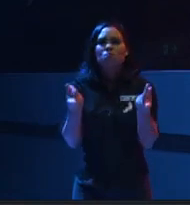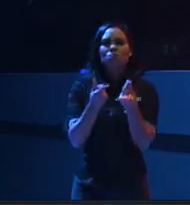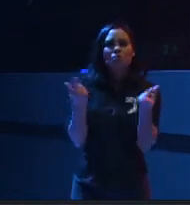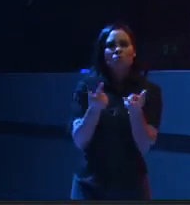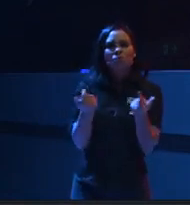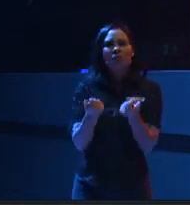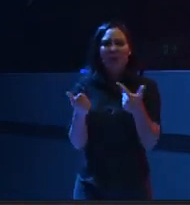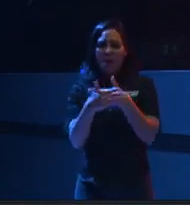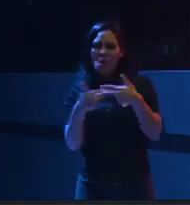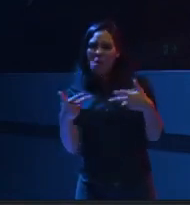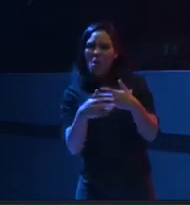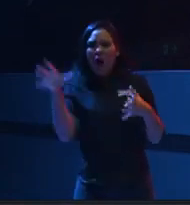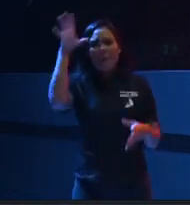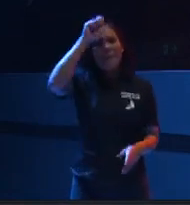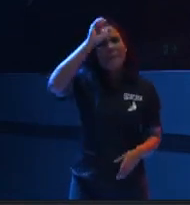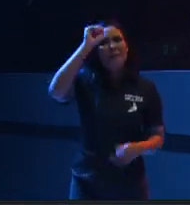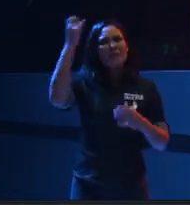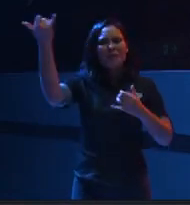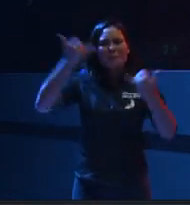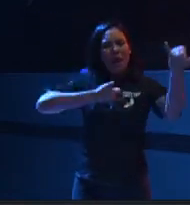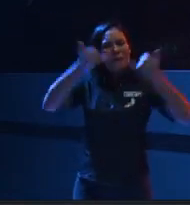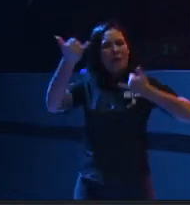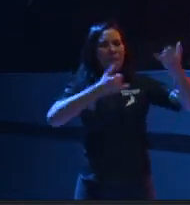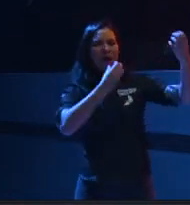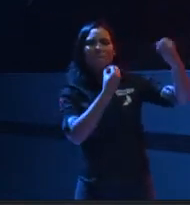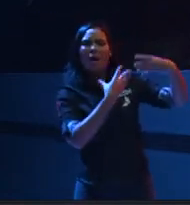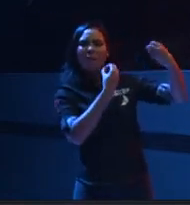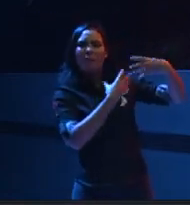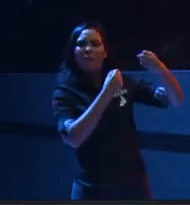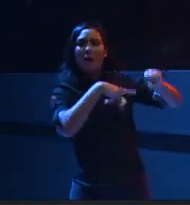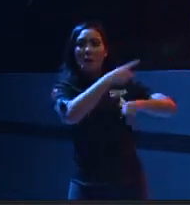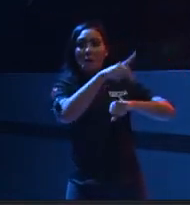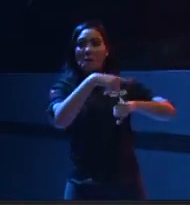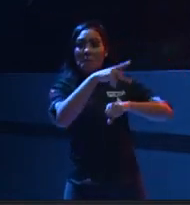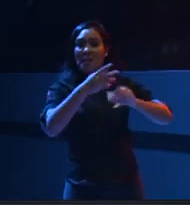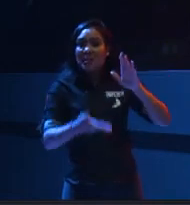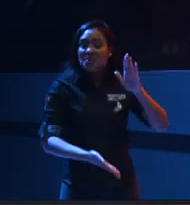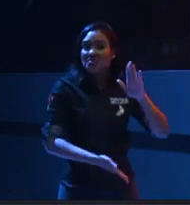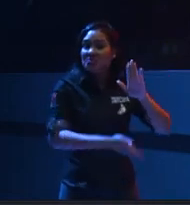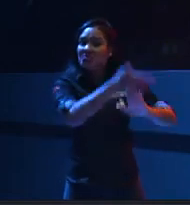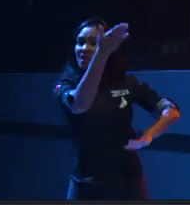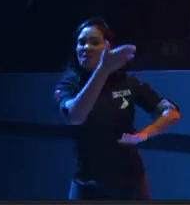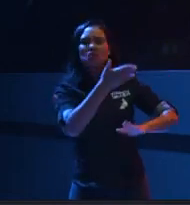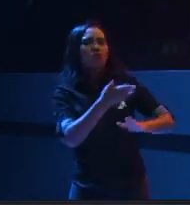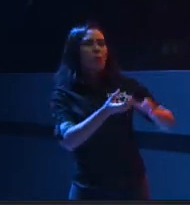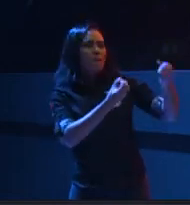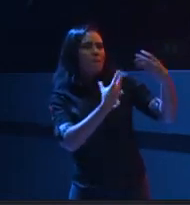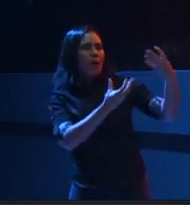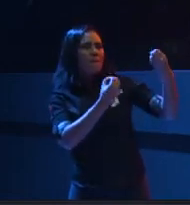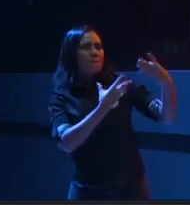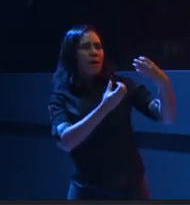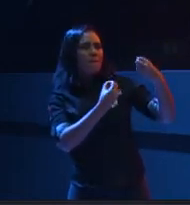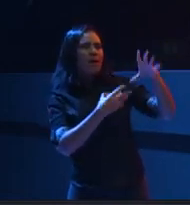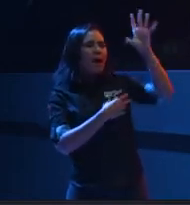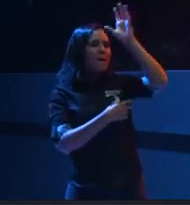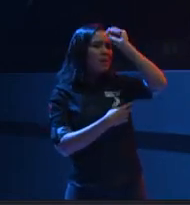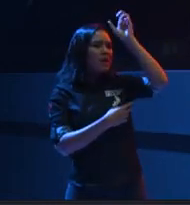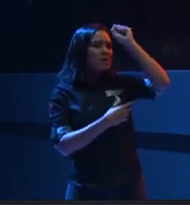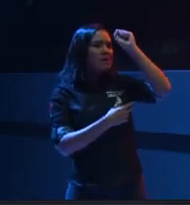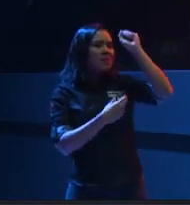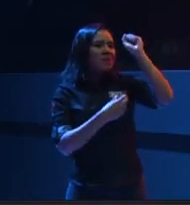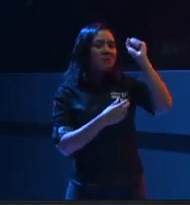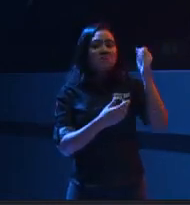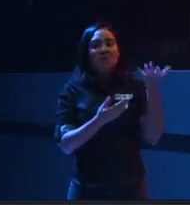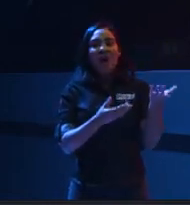uma coisa que você aprendeu lá no país que você foi que você nunca tentou fazer aqui essa ideia de um aplicativo